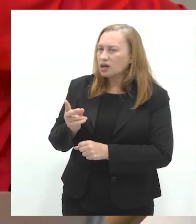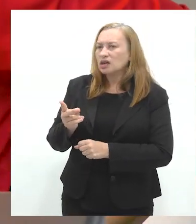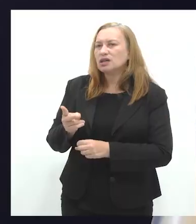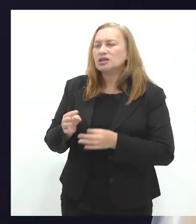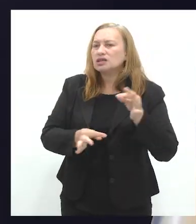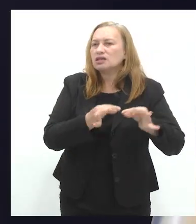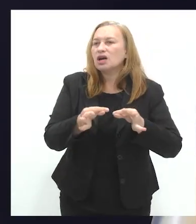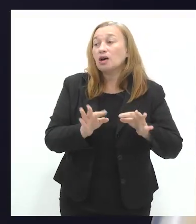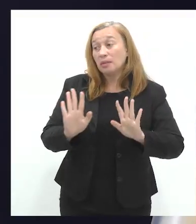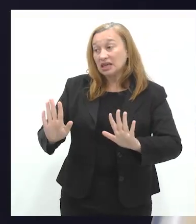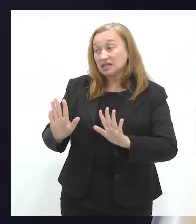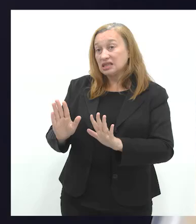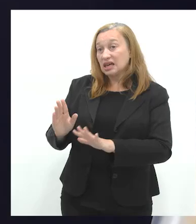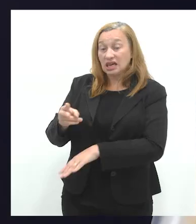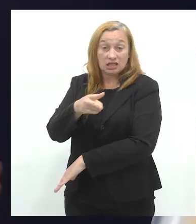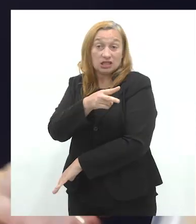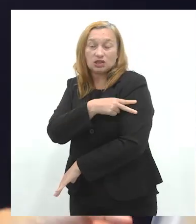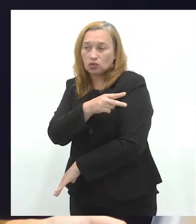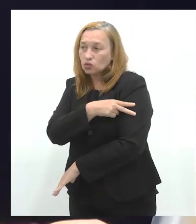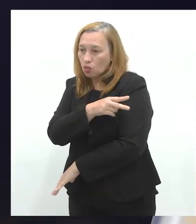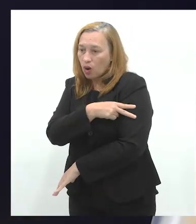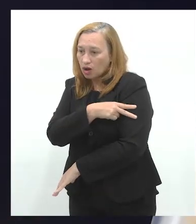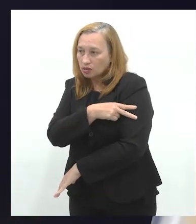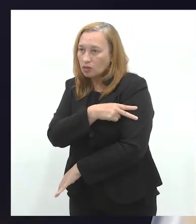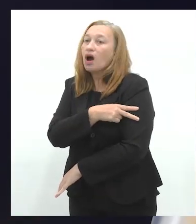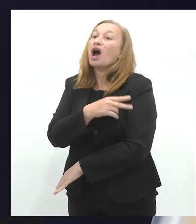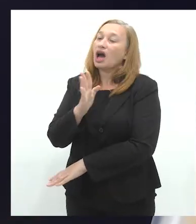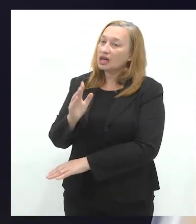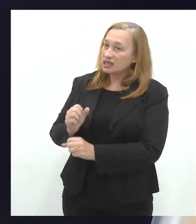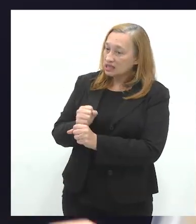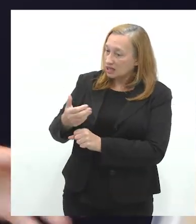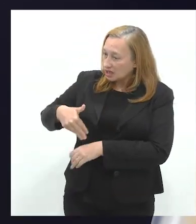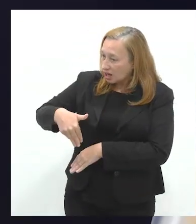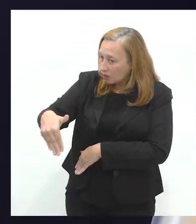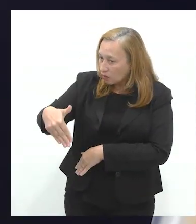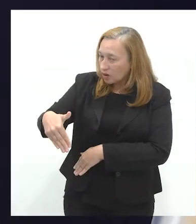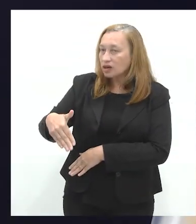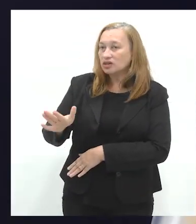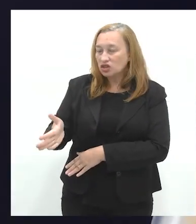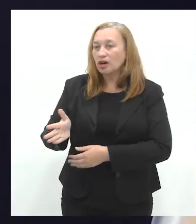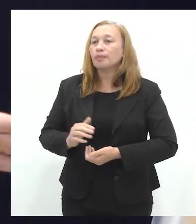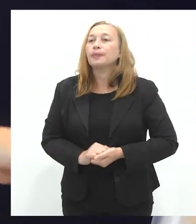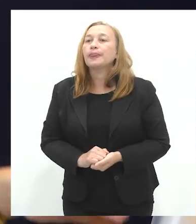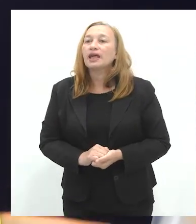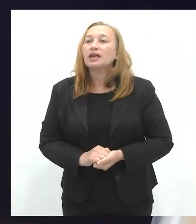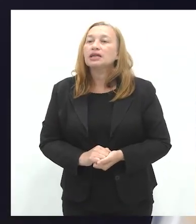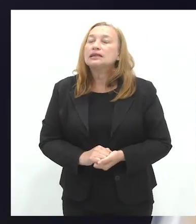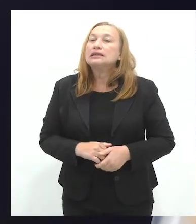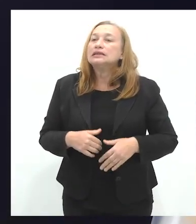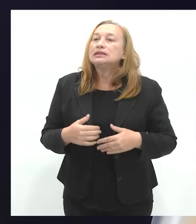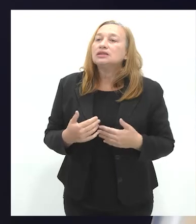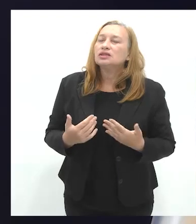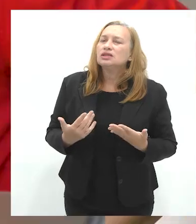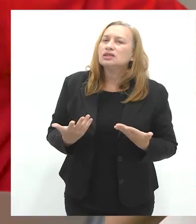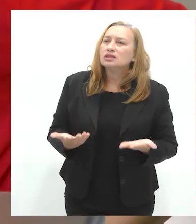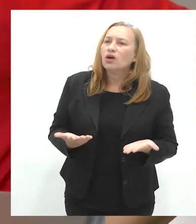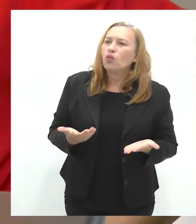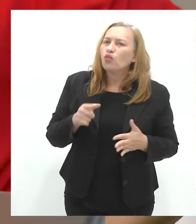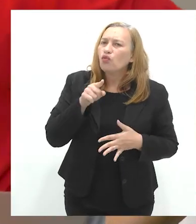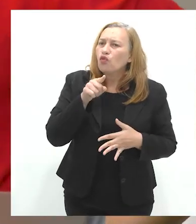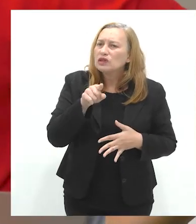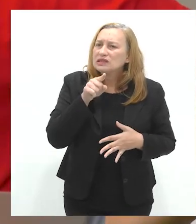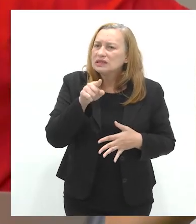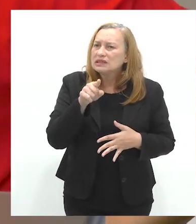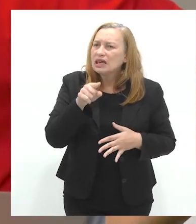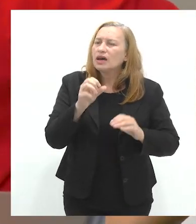alfabetizada? ainda no ciclo de alfabetização, no Sim. segundo ano. Sim. Agora, iniciando, início do segundo ano. E aí,